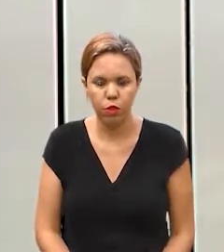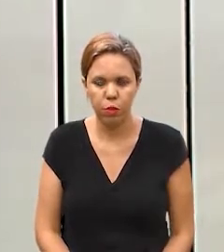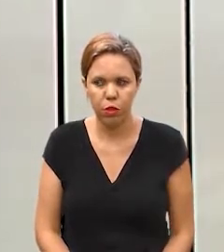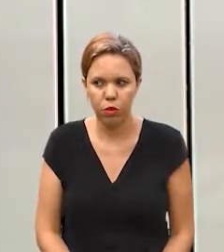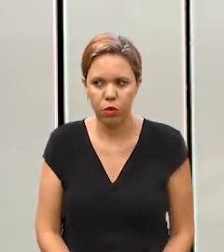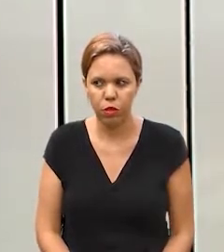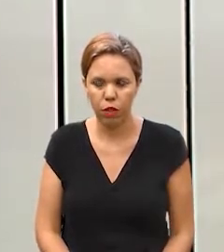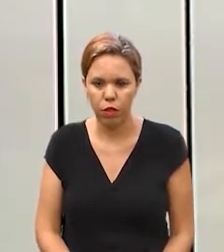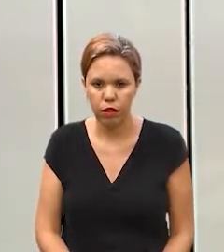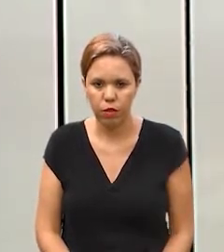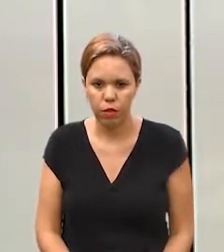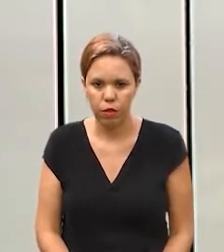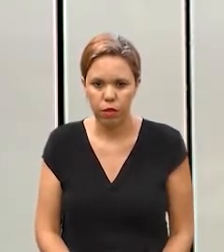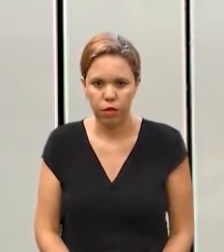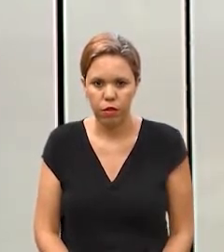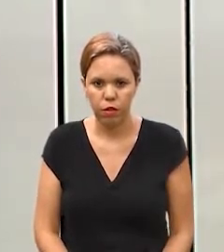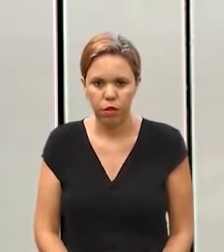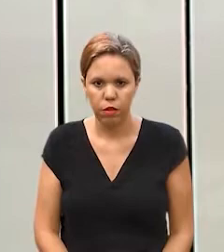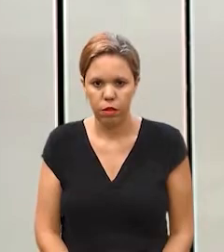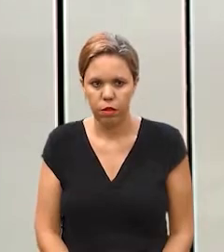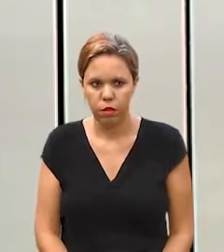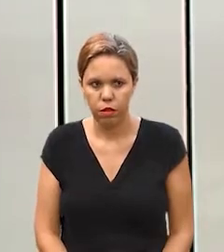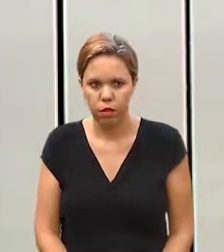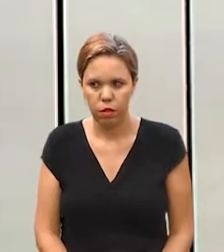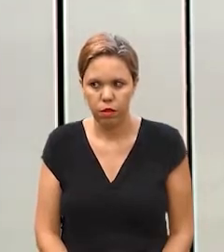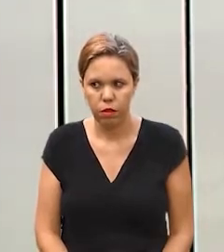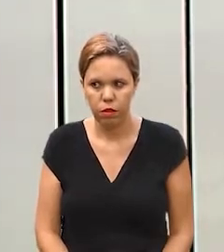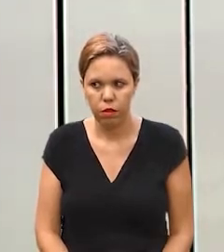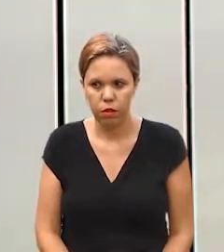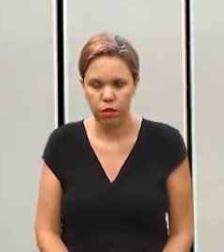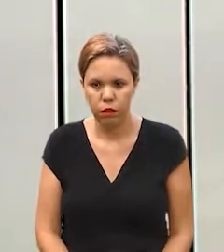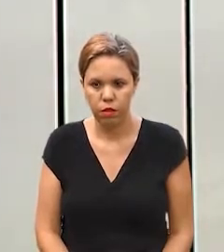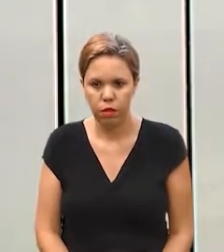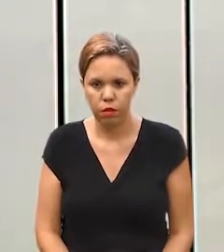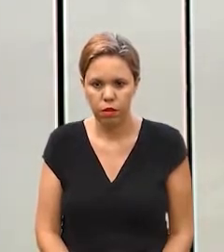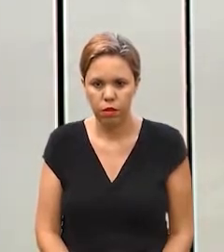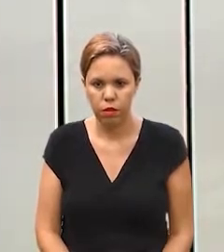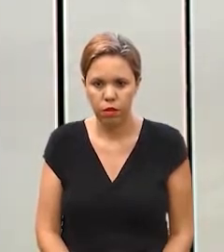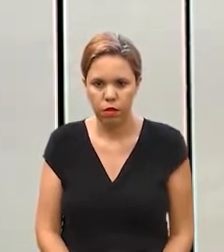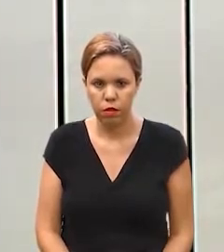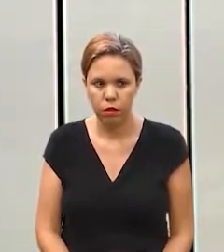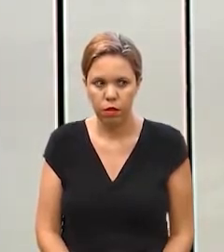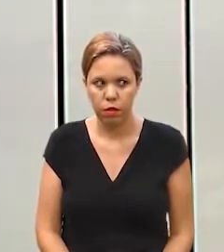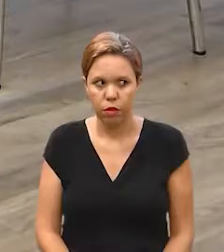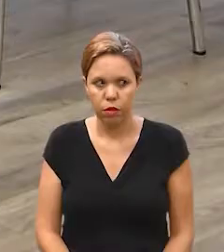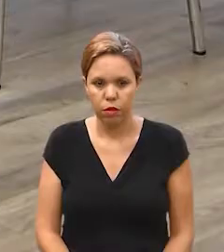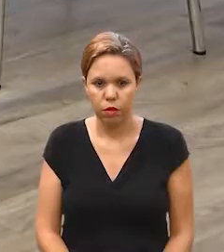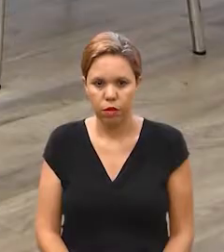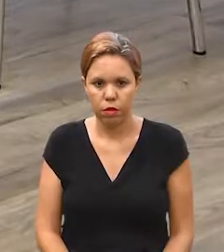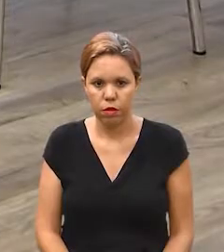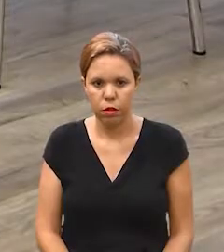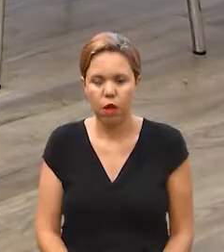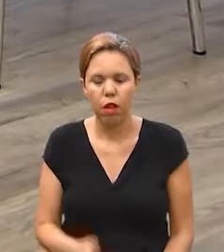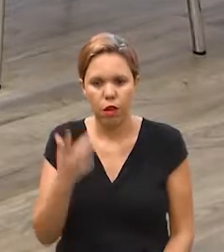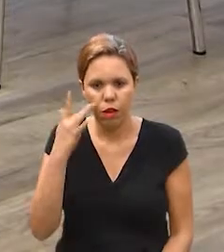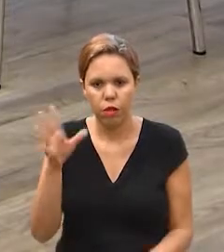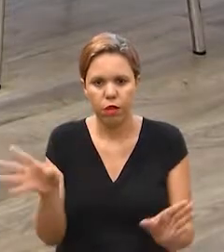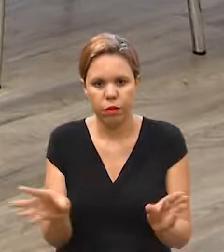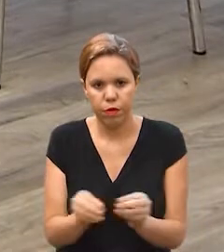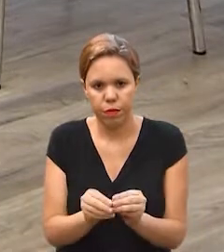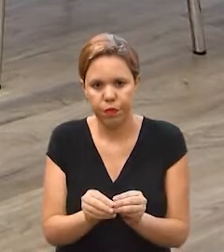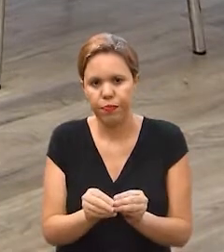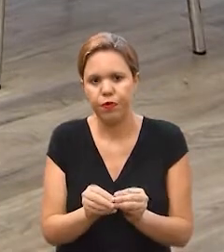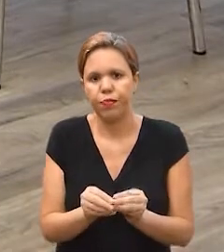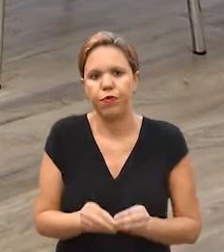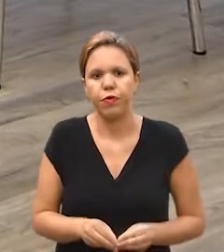questionando sobre o fechamento de sala, como que é o ensino do EJA. Deu para tirar alguma conclusão com essas respostas? Acho que a conclusão é